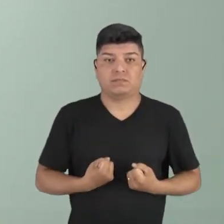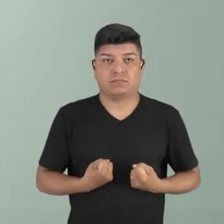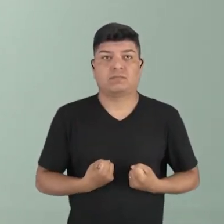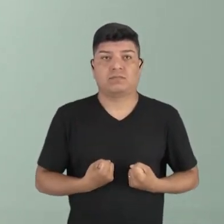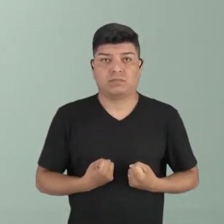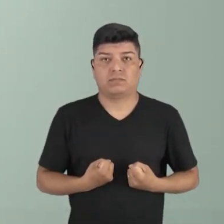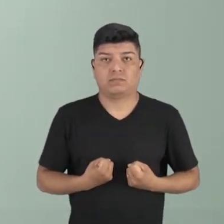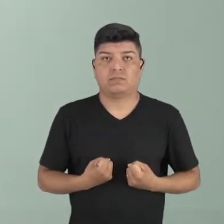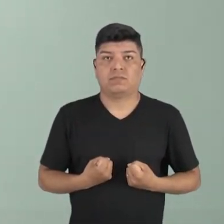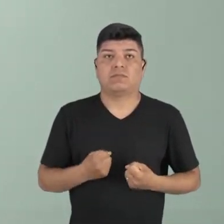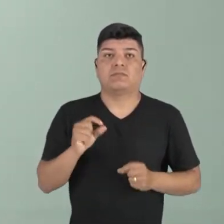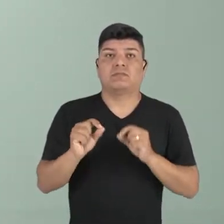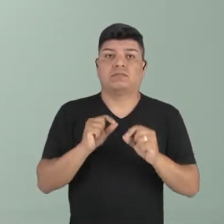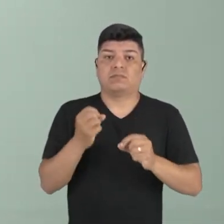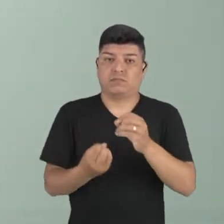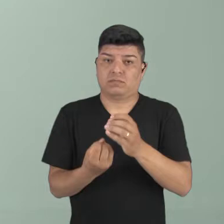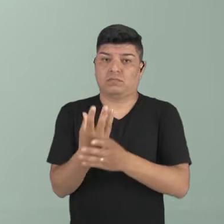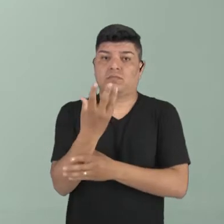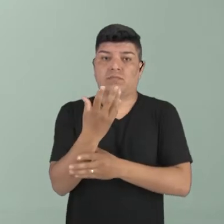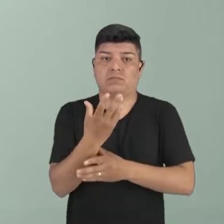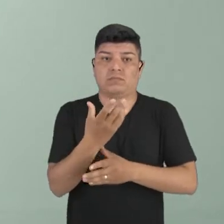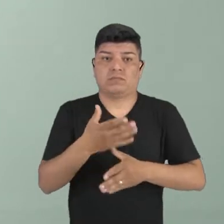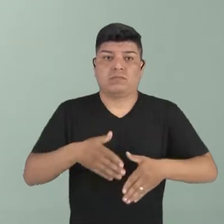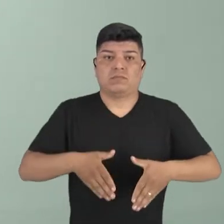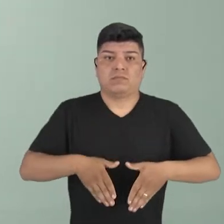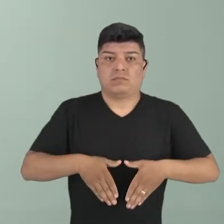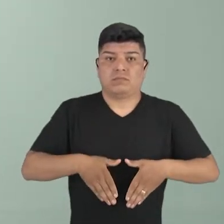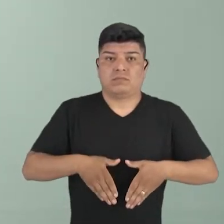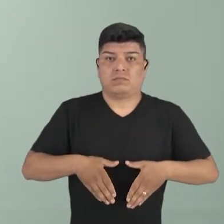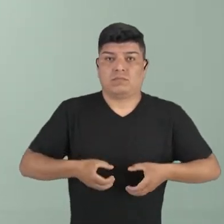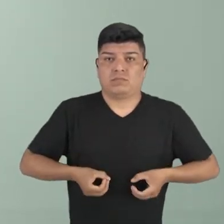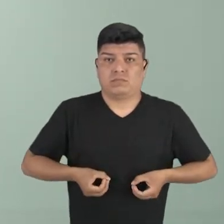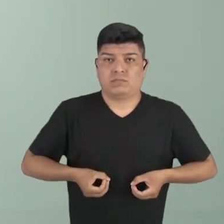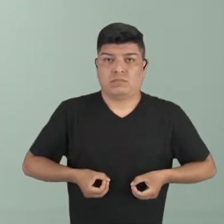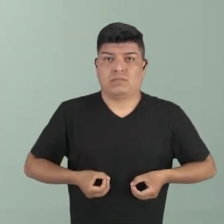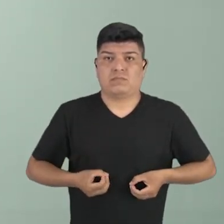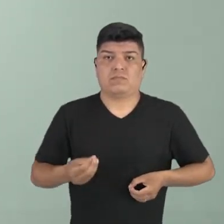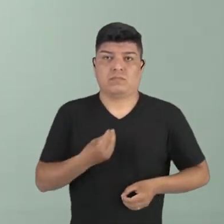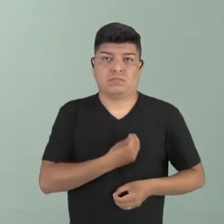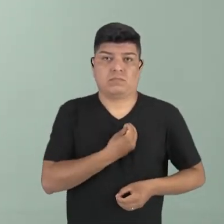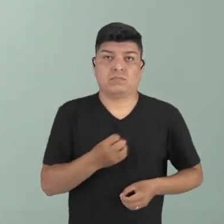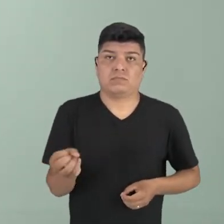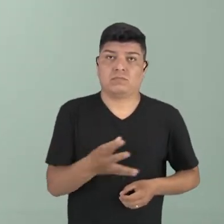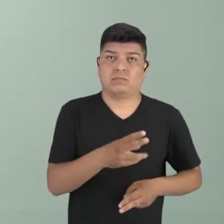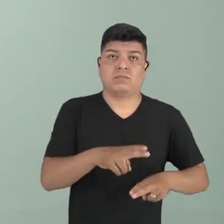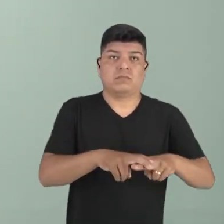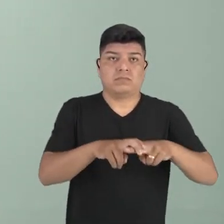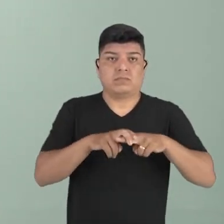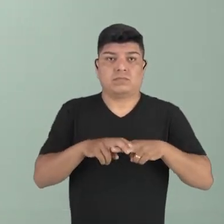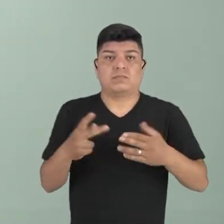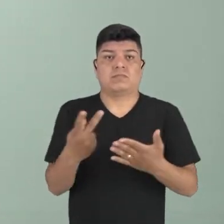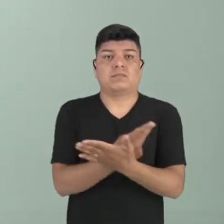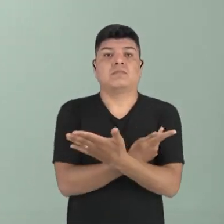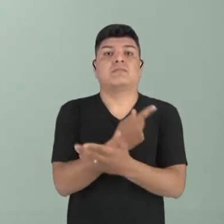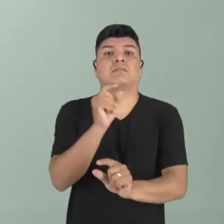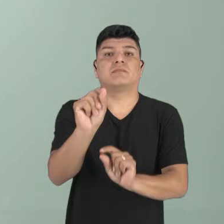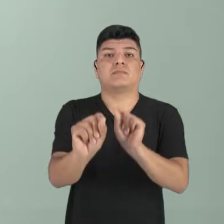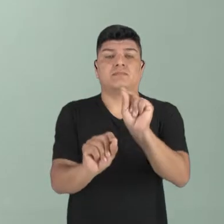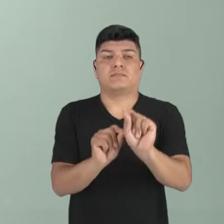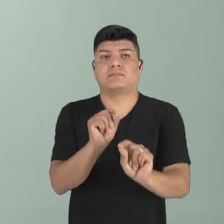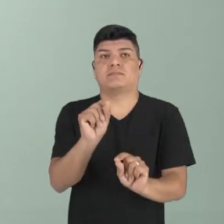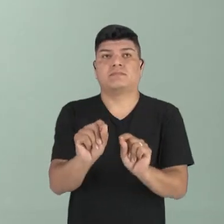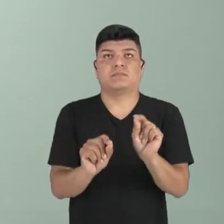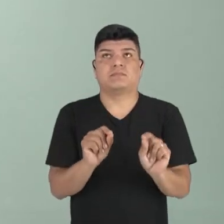um embrião, ou seja, para que seja gerada dentro do seu ventre uma nova vida, né? E com isso, o que acontece? Acontece